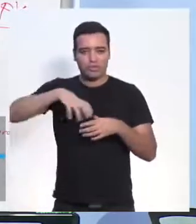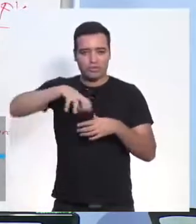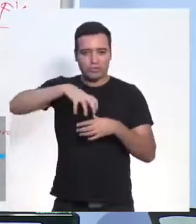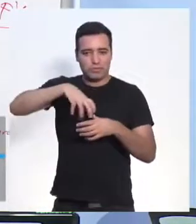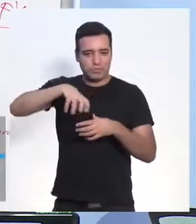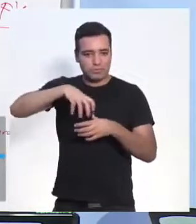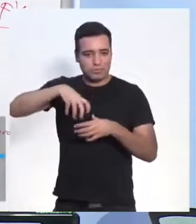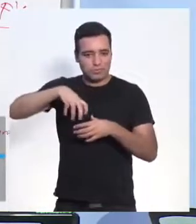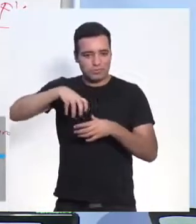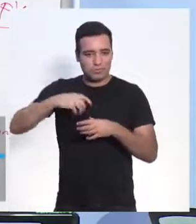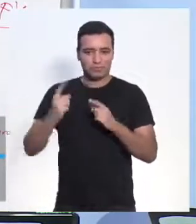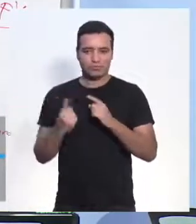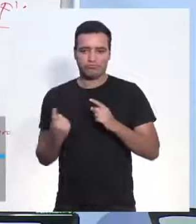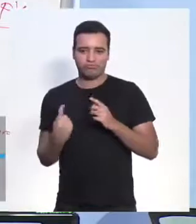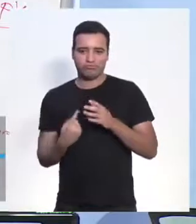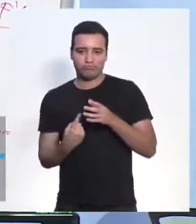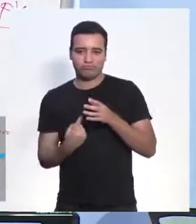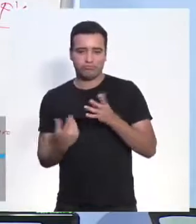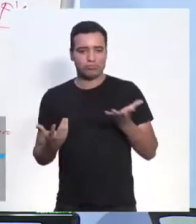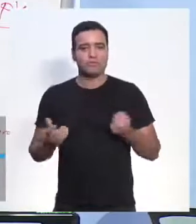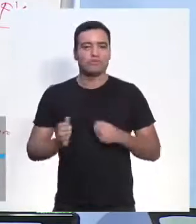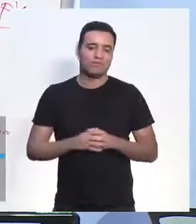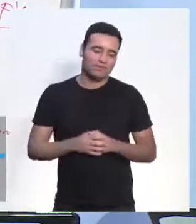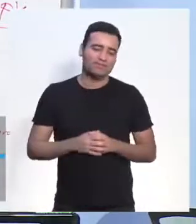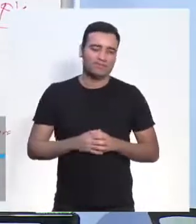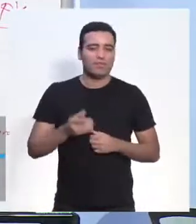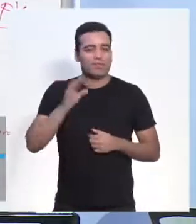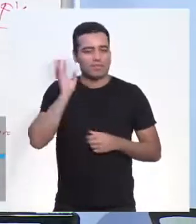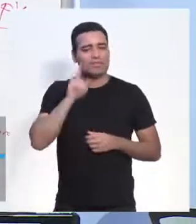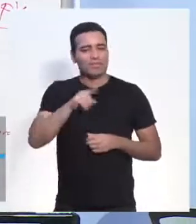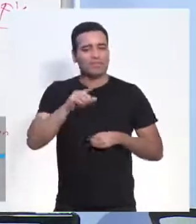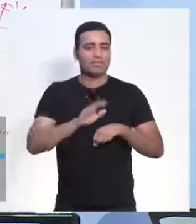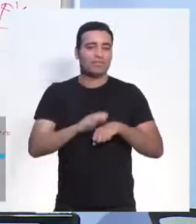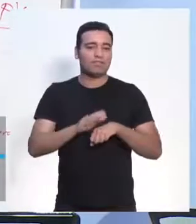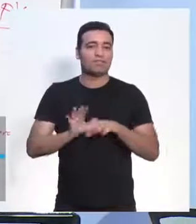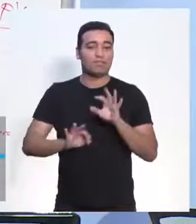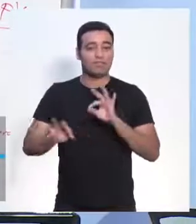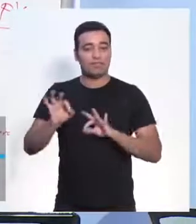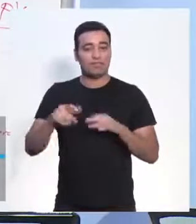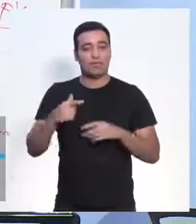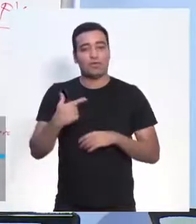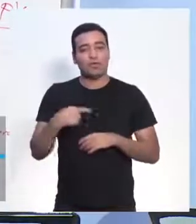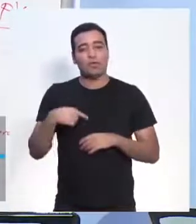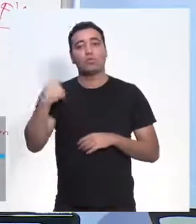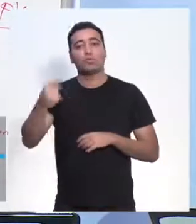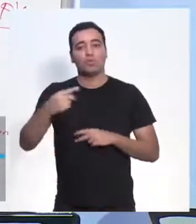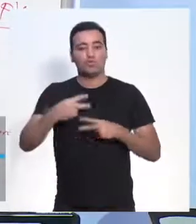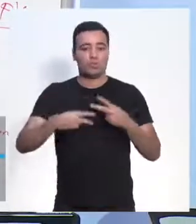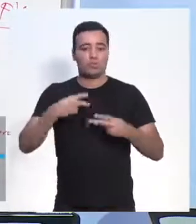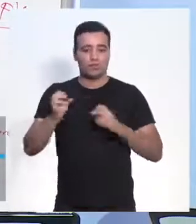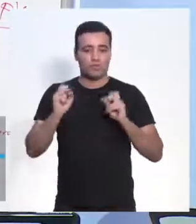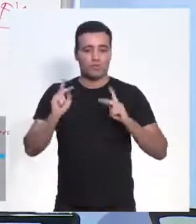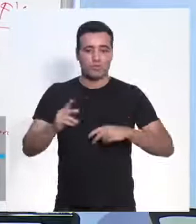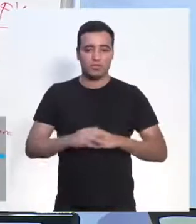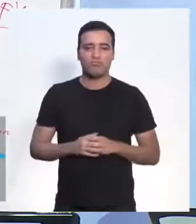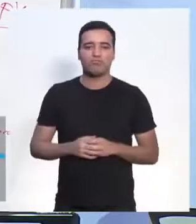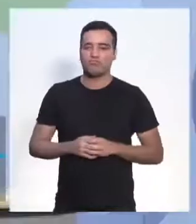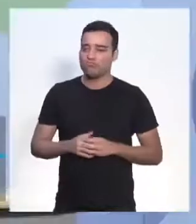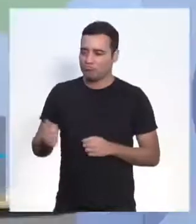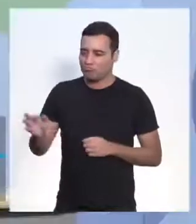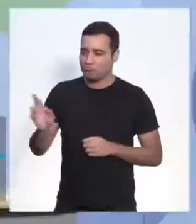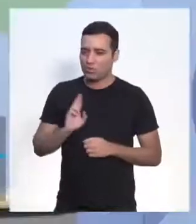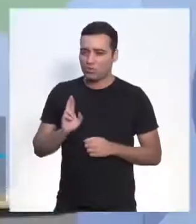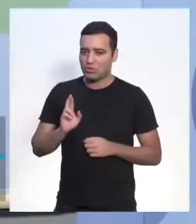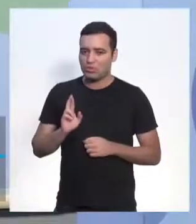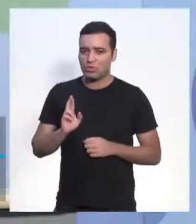as experiências bem legais que vocês estão fazendo, mas agora a gente vai começar a montar as aulas do próximo bimestre, tudo bem? E aí, Antônio, o que responderam? Tem um pouquinho